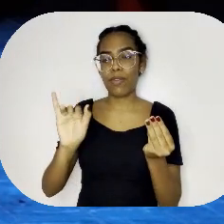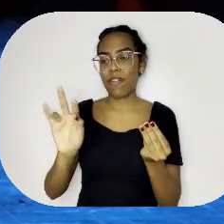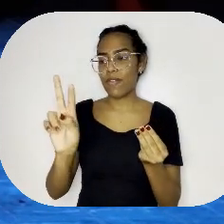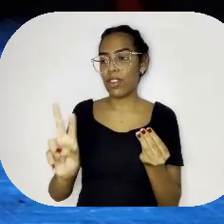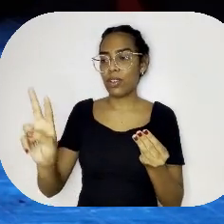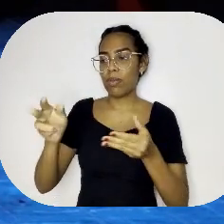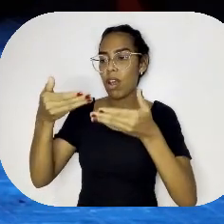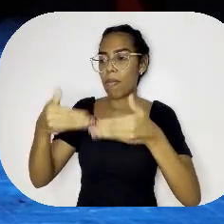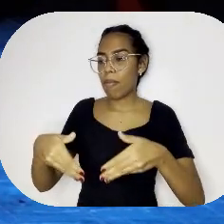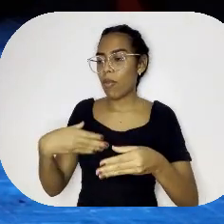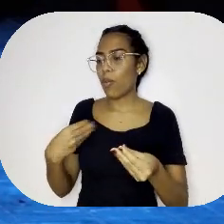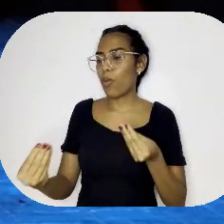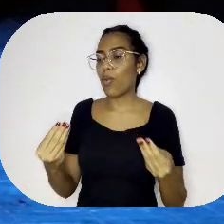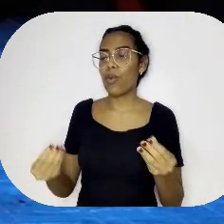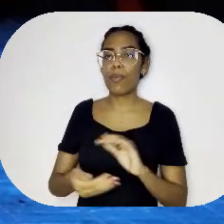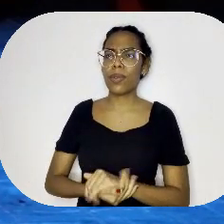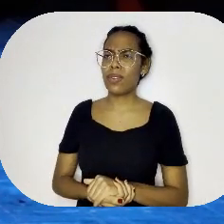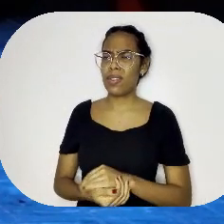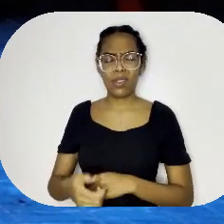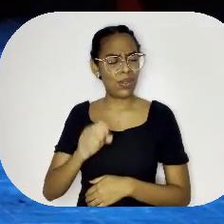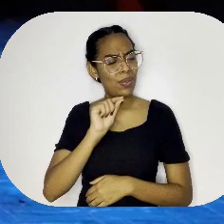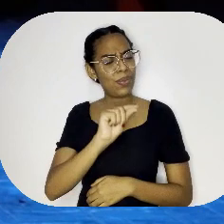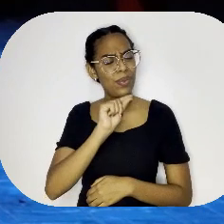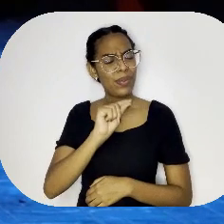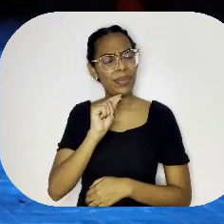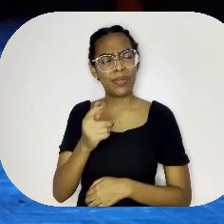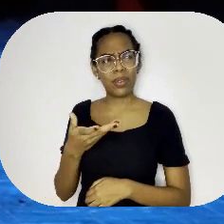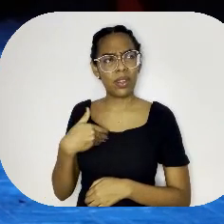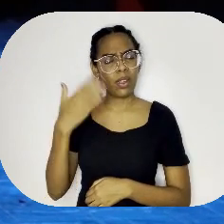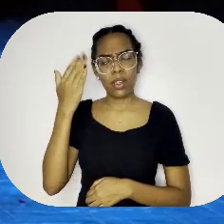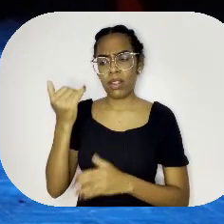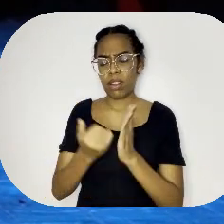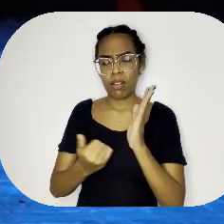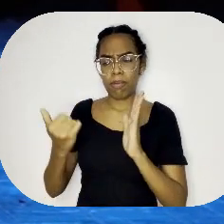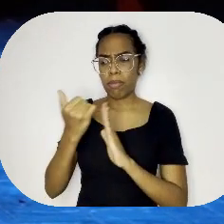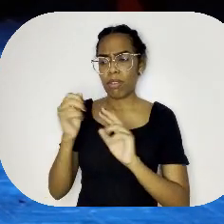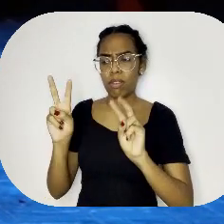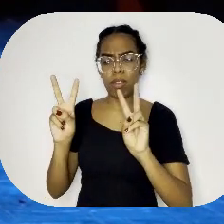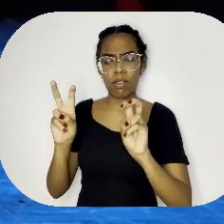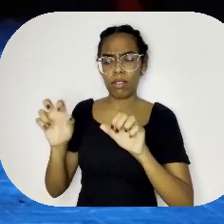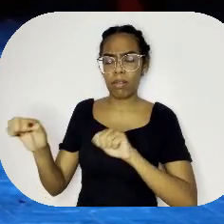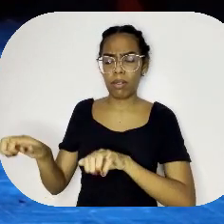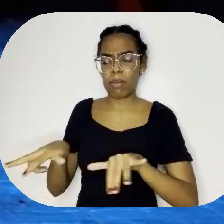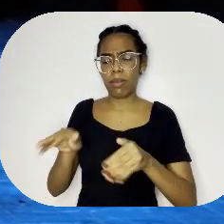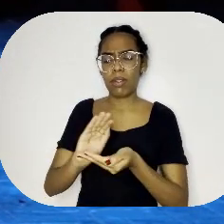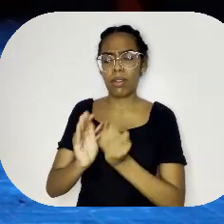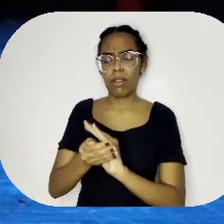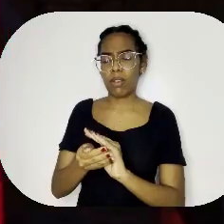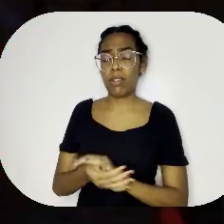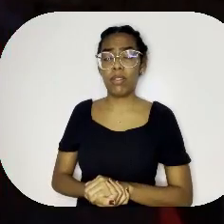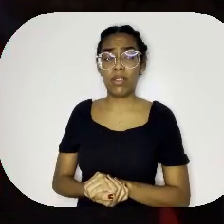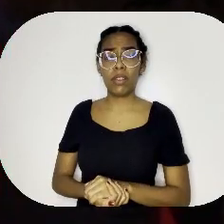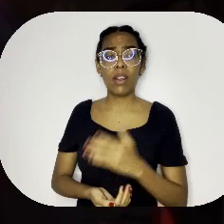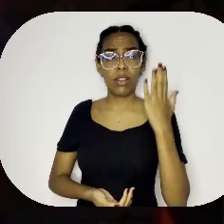fazer para passar no vestibular, hein? Como é que é? Eu sei muito mais, tá legal? Eu